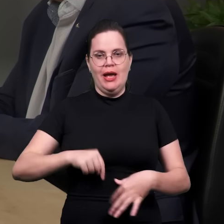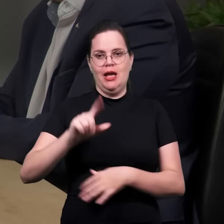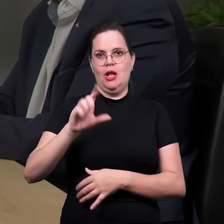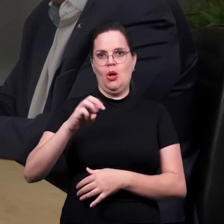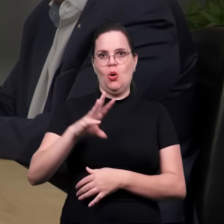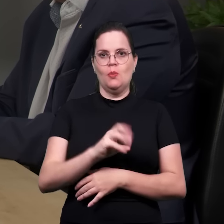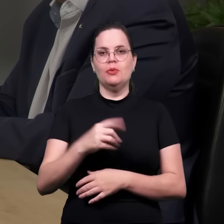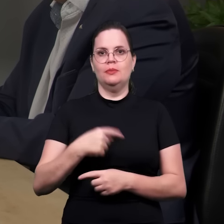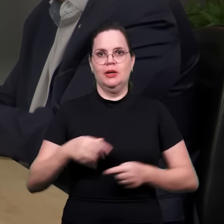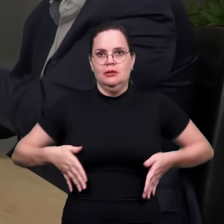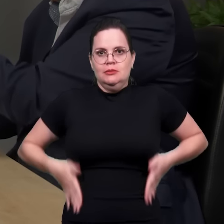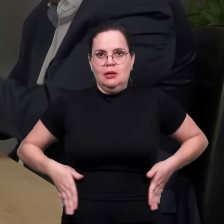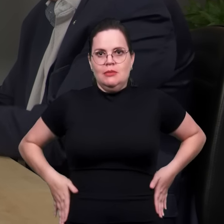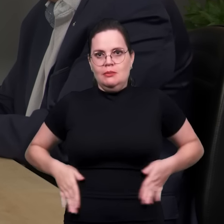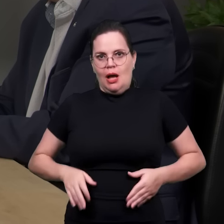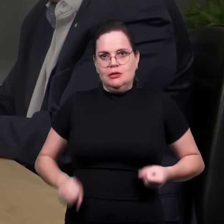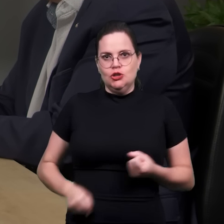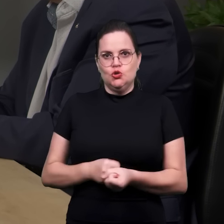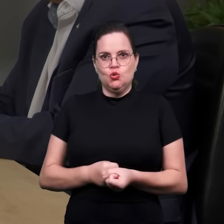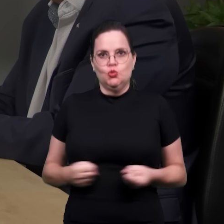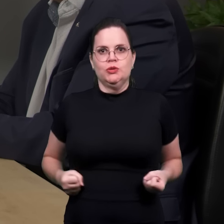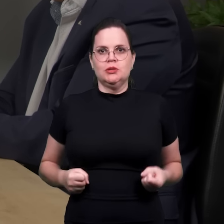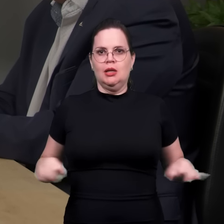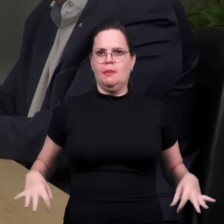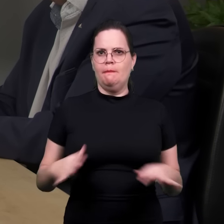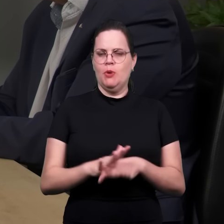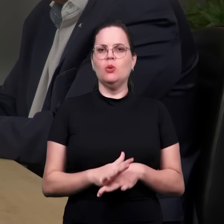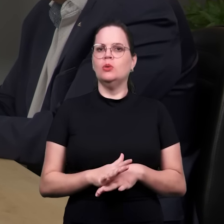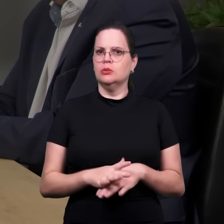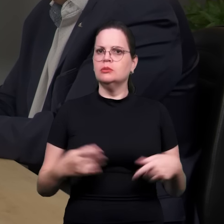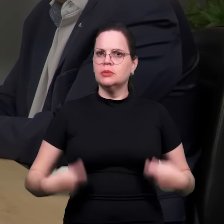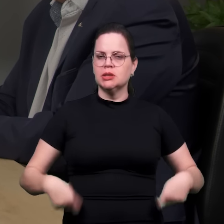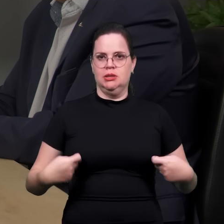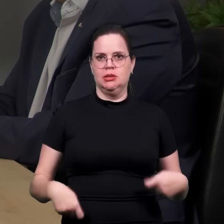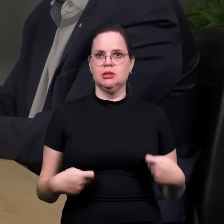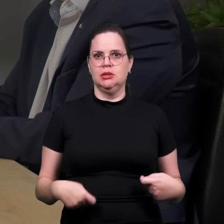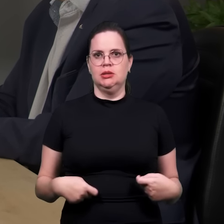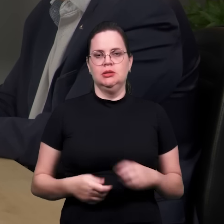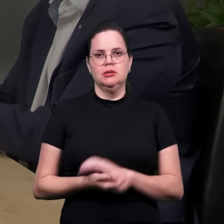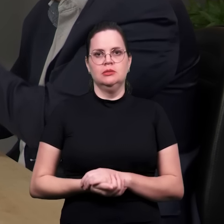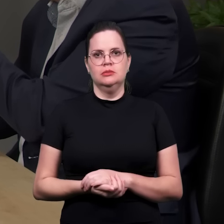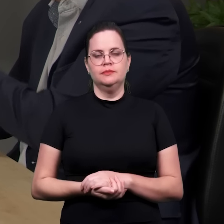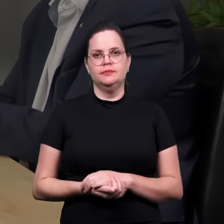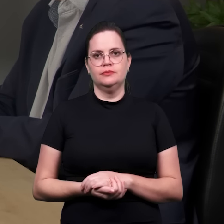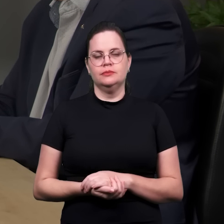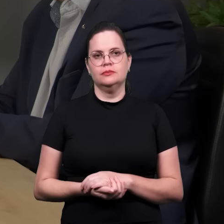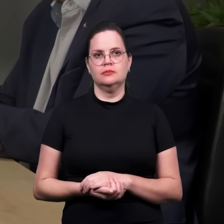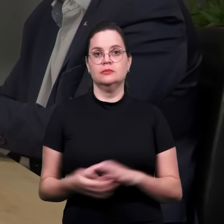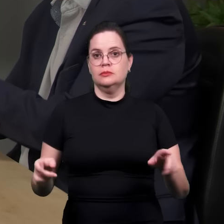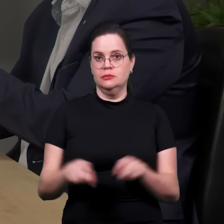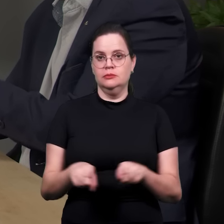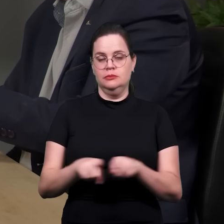pessoa ajustava as vestes ali para estar, como você disse, né? Estar pronto. E o Senhor disse para a igreja,